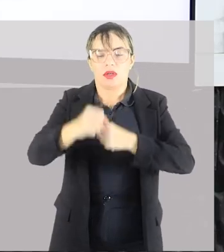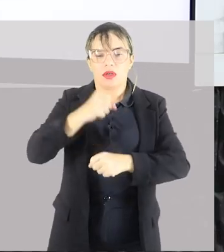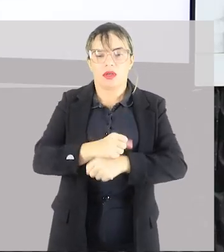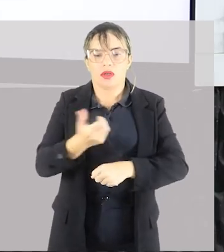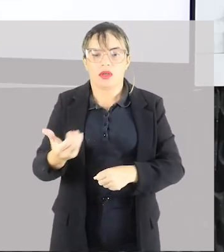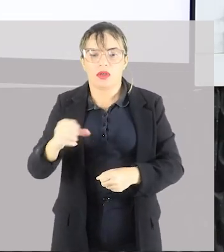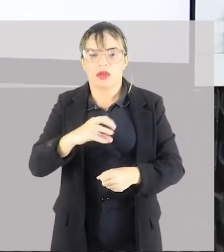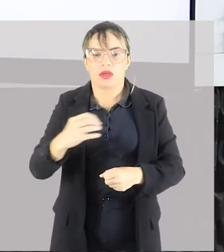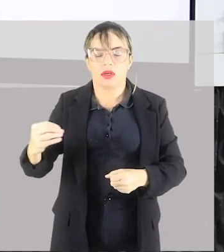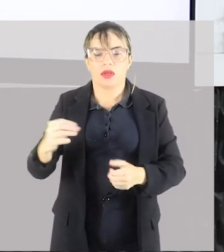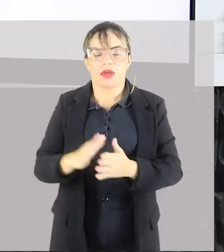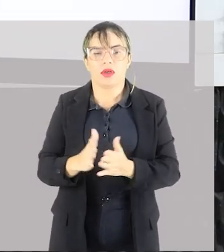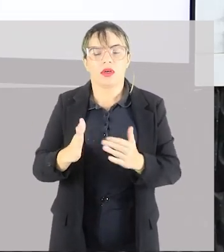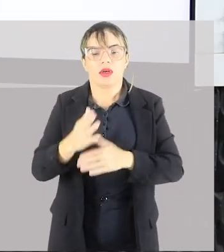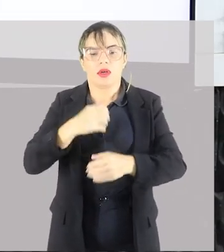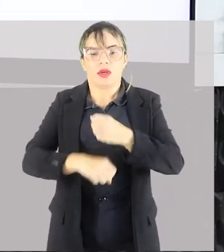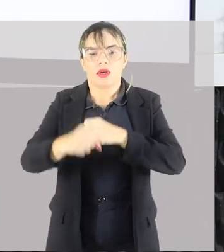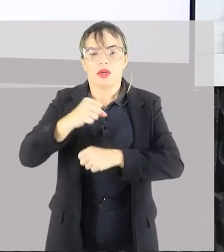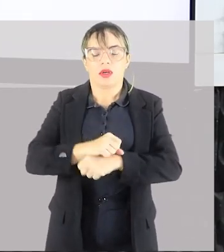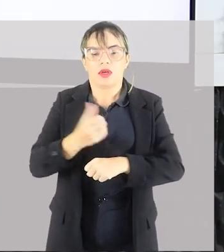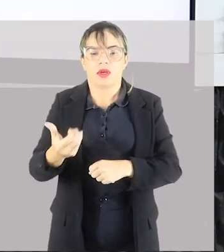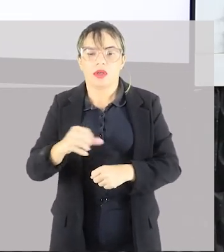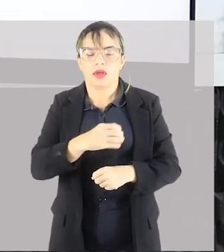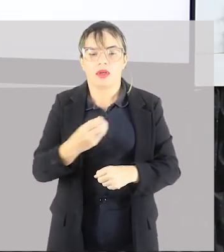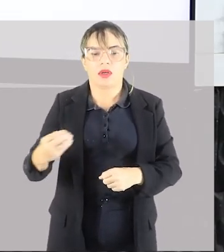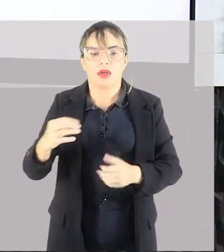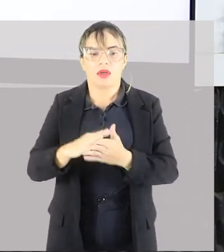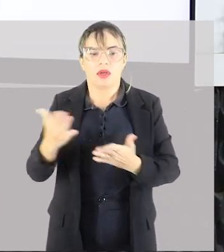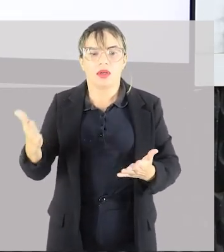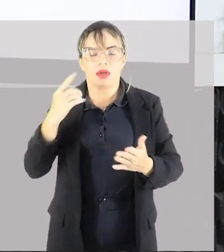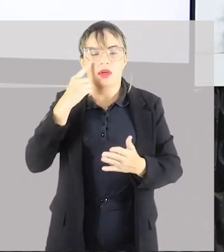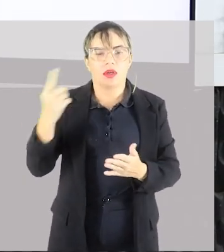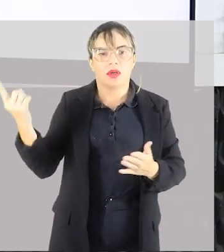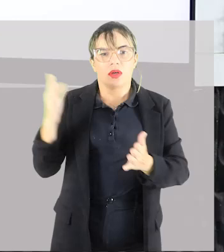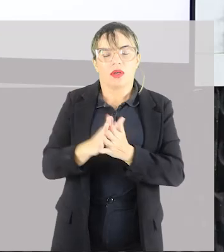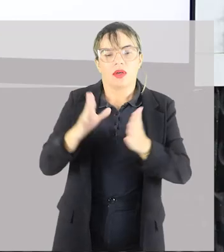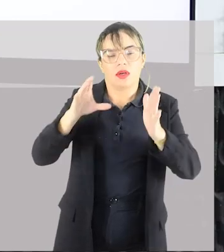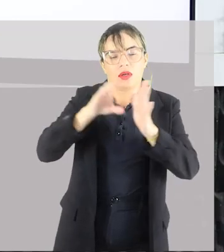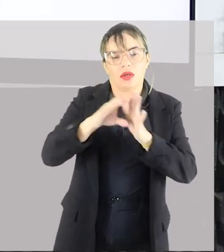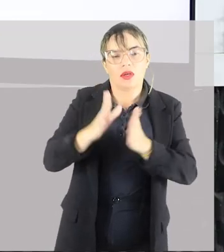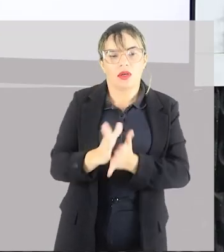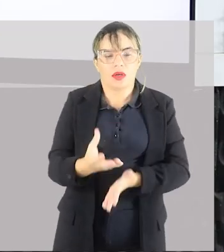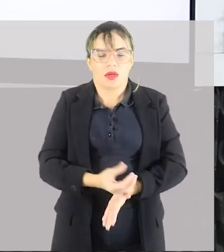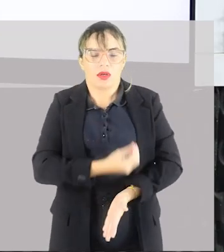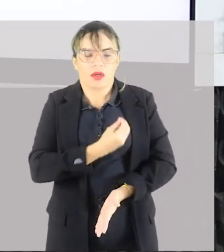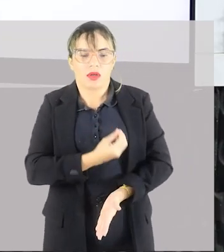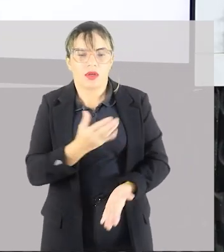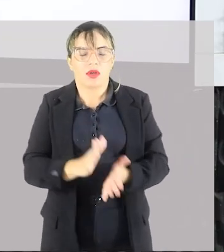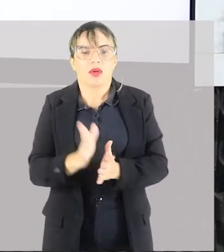e 1960. O interessante é que o minimalismo hoje já virou até conceito de vida,